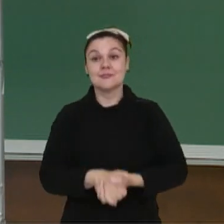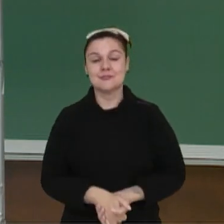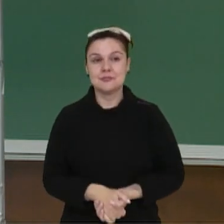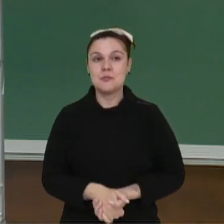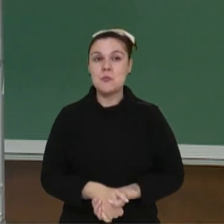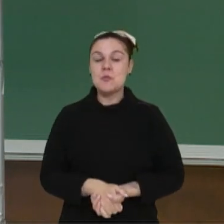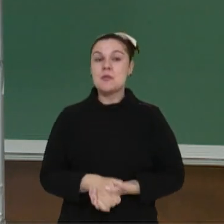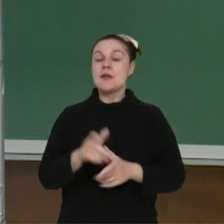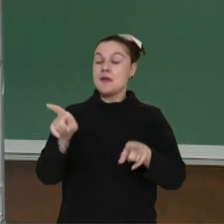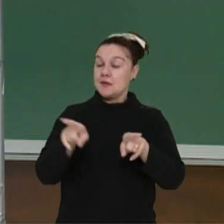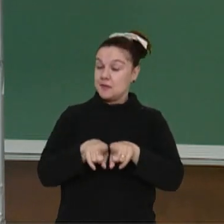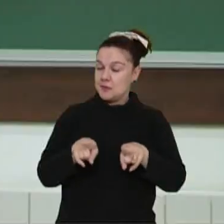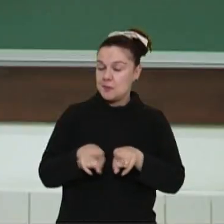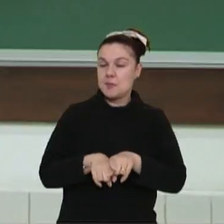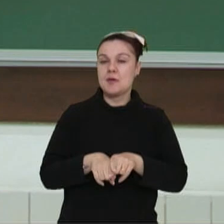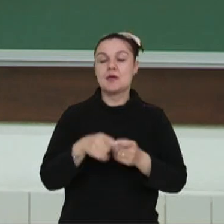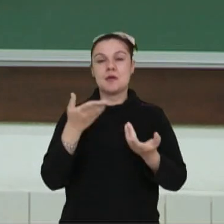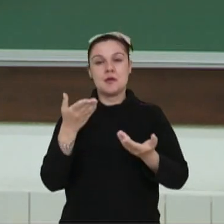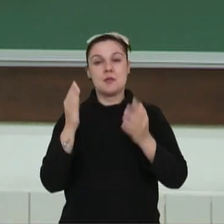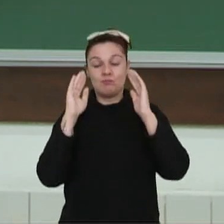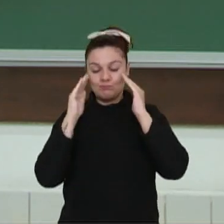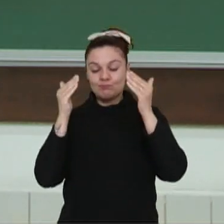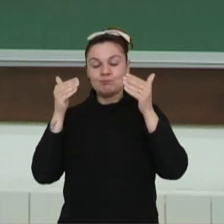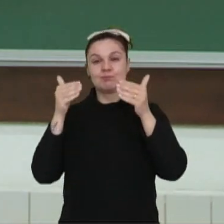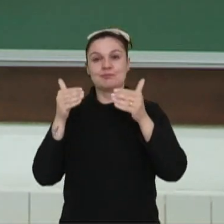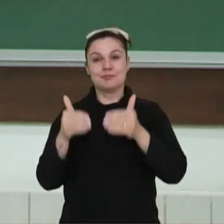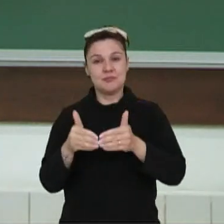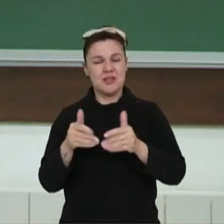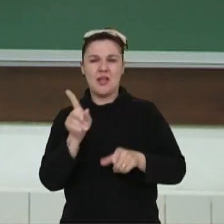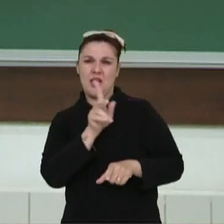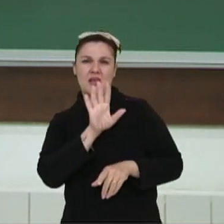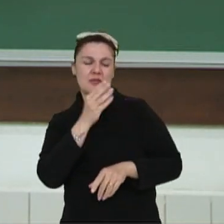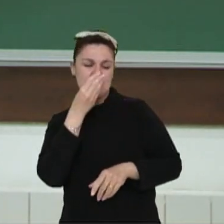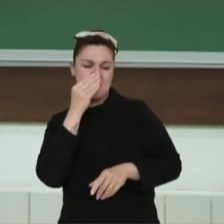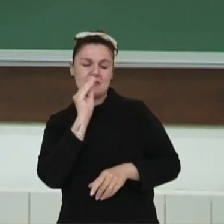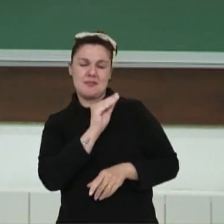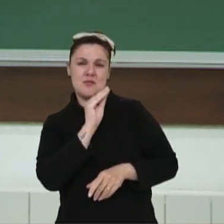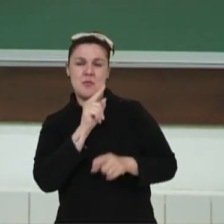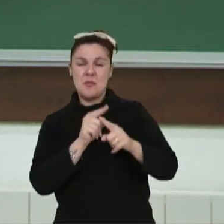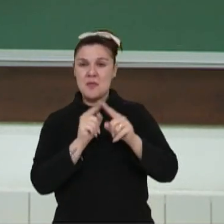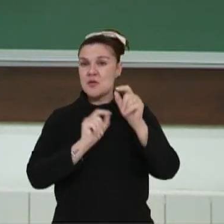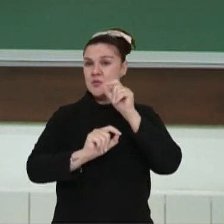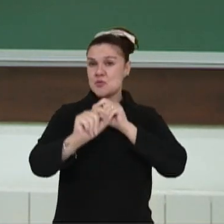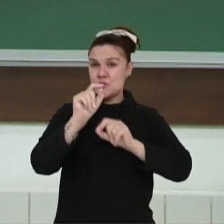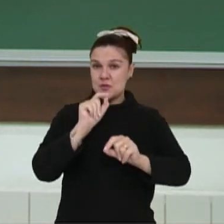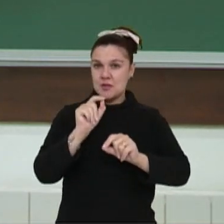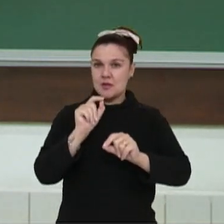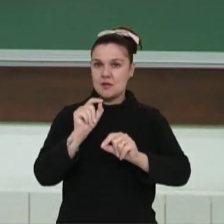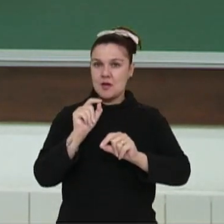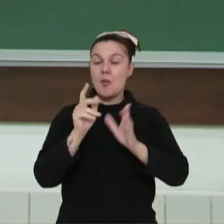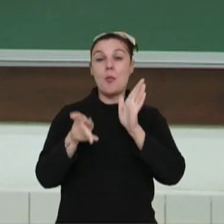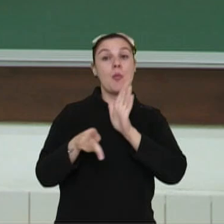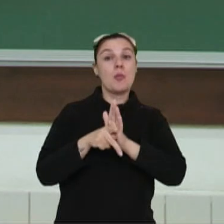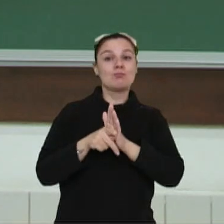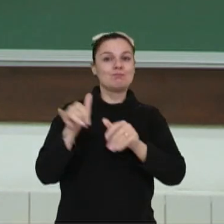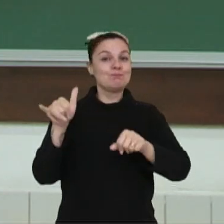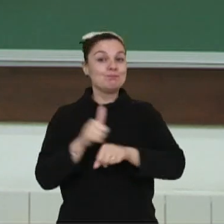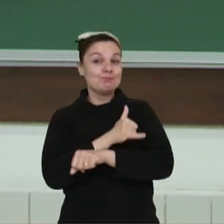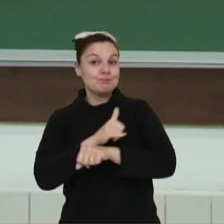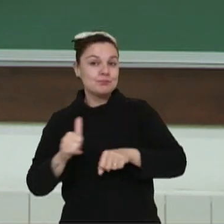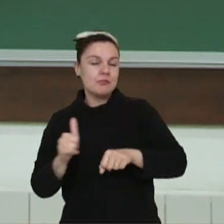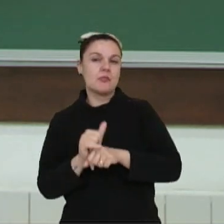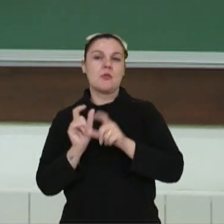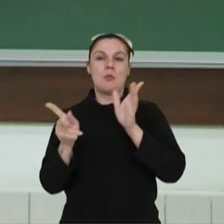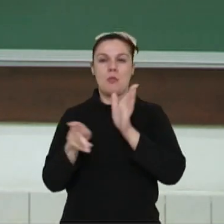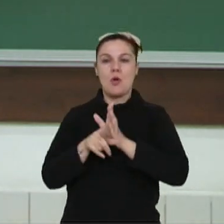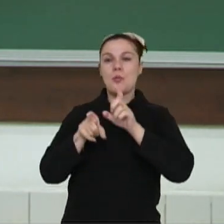E, inclusive, uma das questões que não é mencionada aí no nosso cotidiano é que muitas técnicas